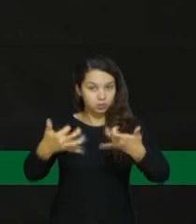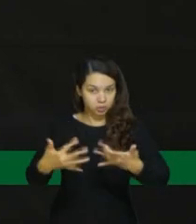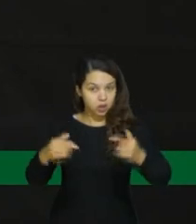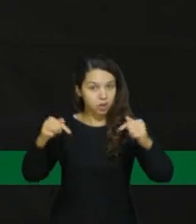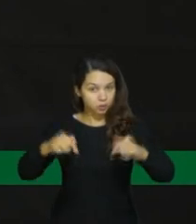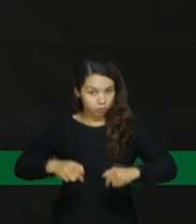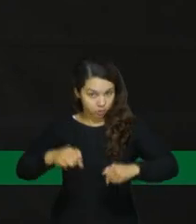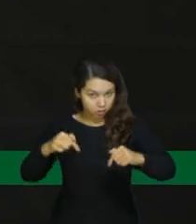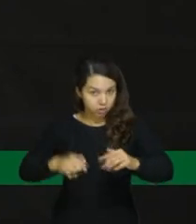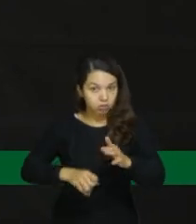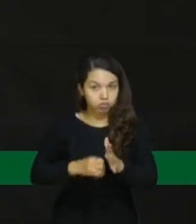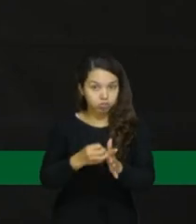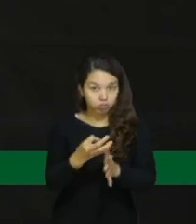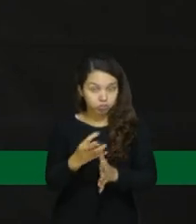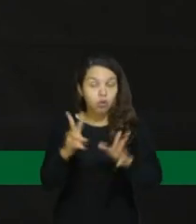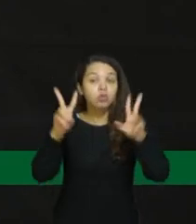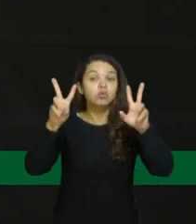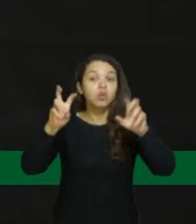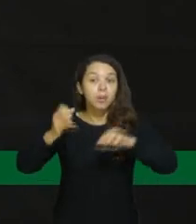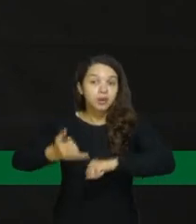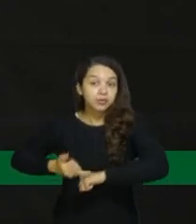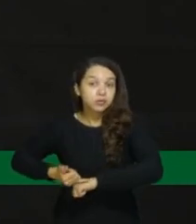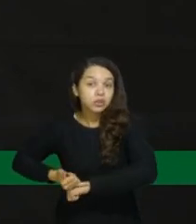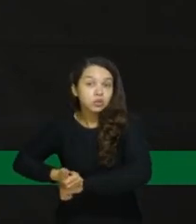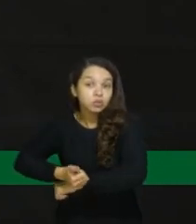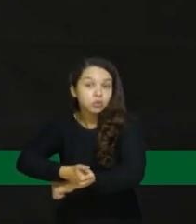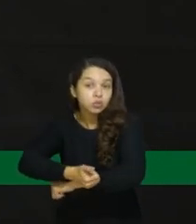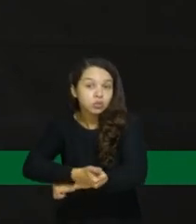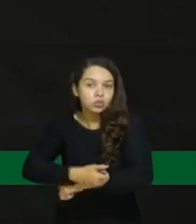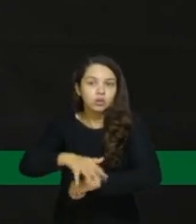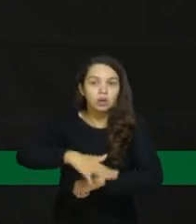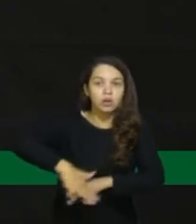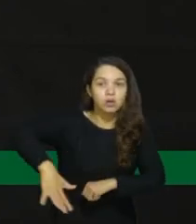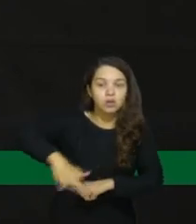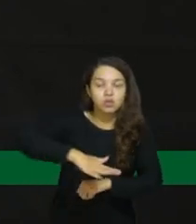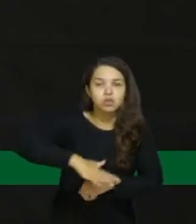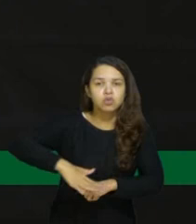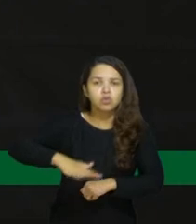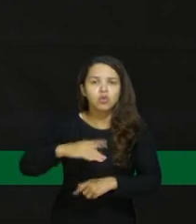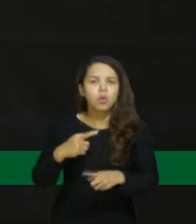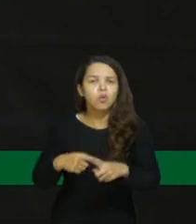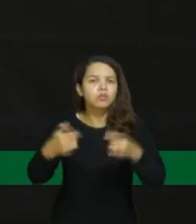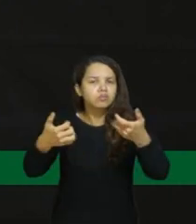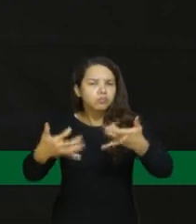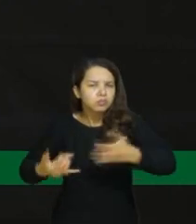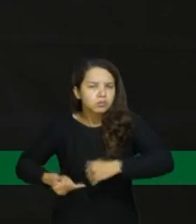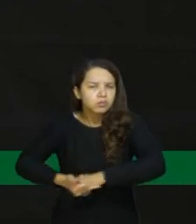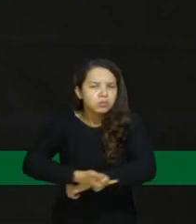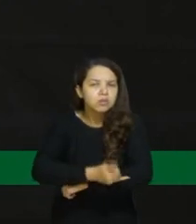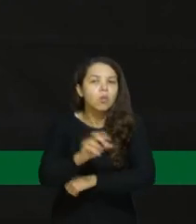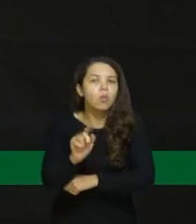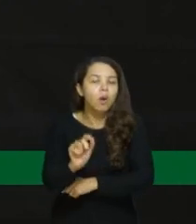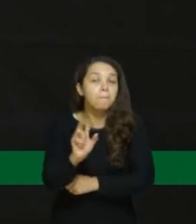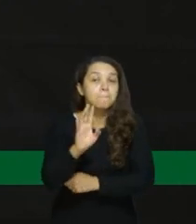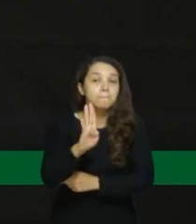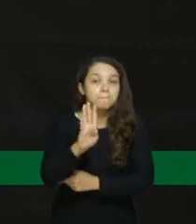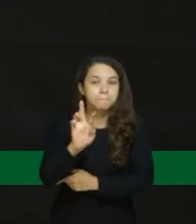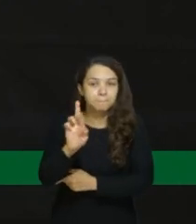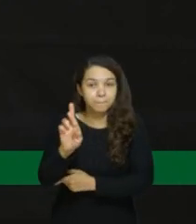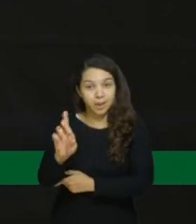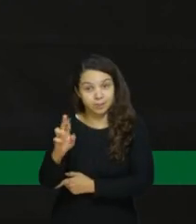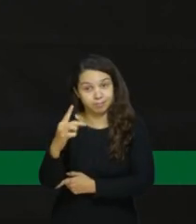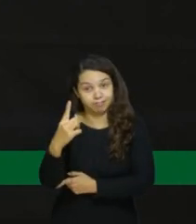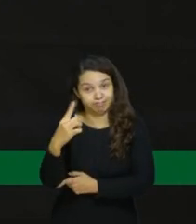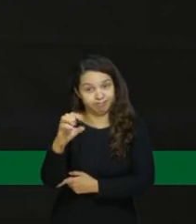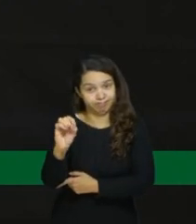momentos é sobre a infraestrutura da região. Quando a gente fala em infraestrutura, a gente fala em BR-101, que, pelo